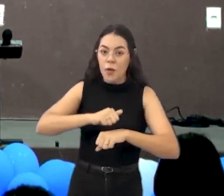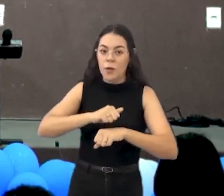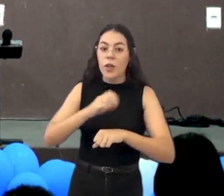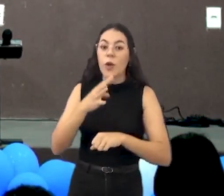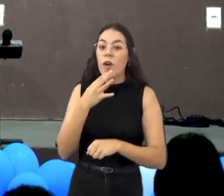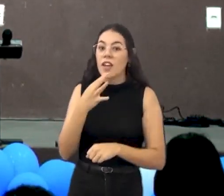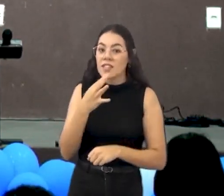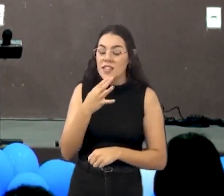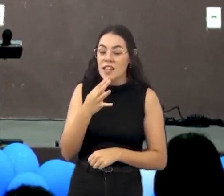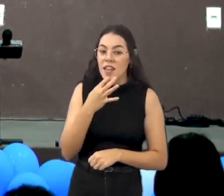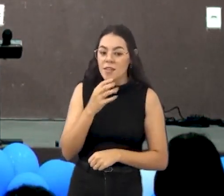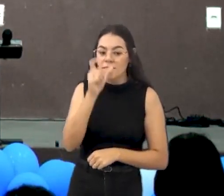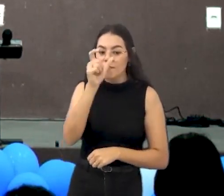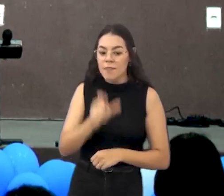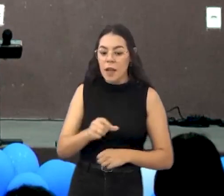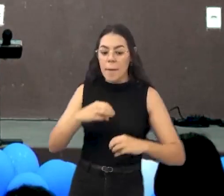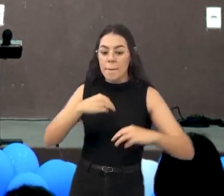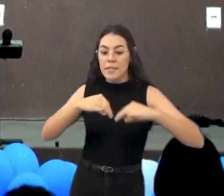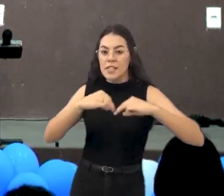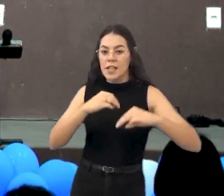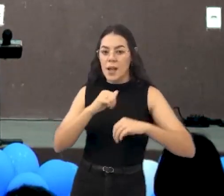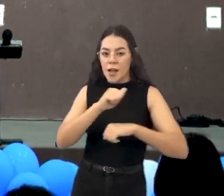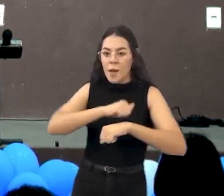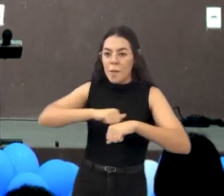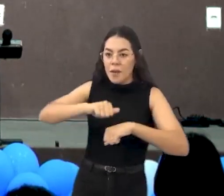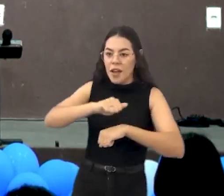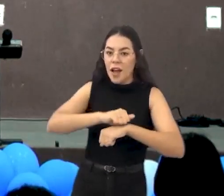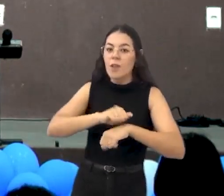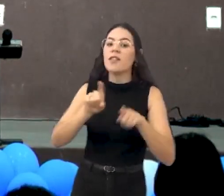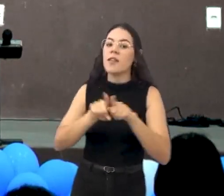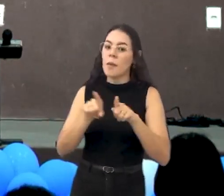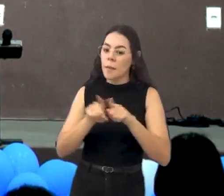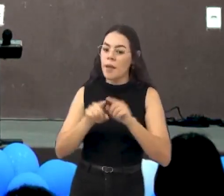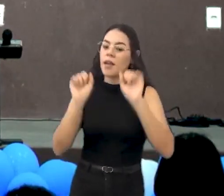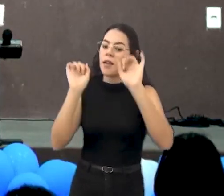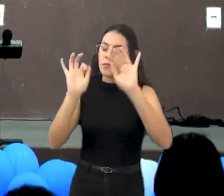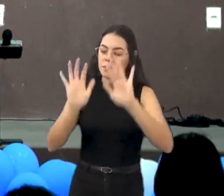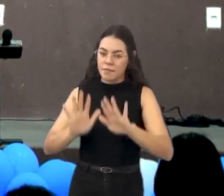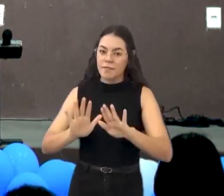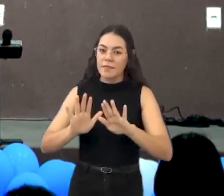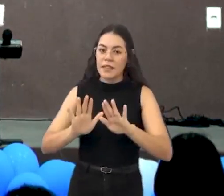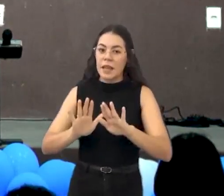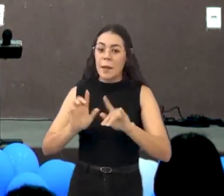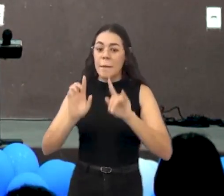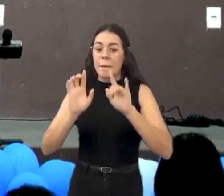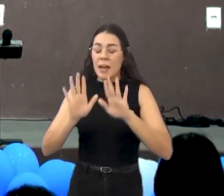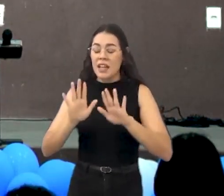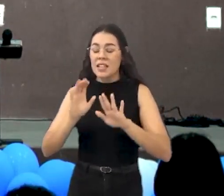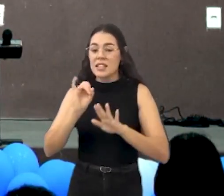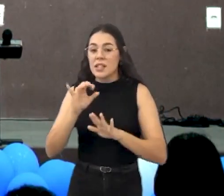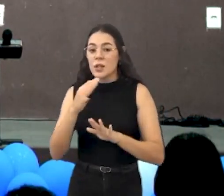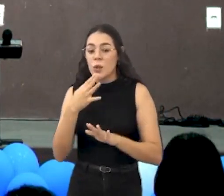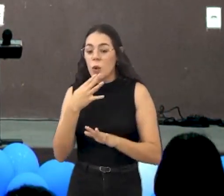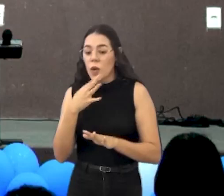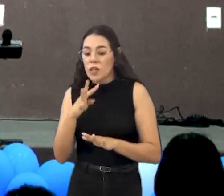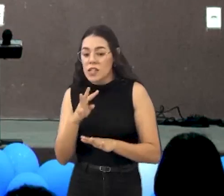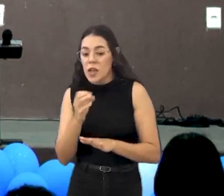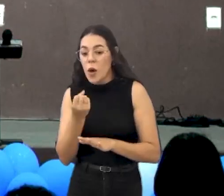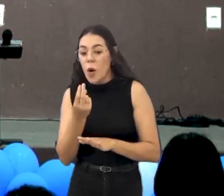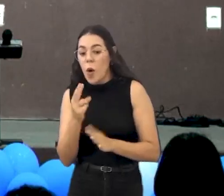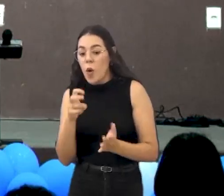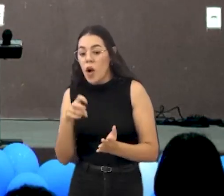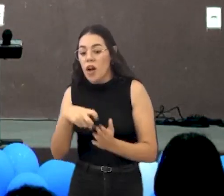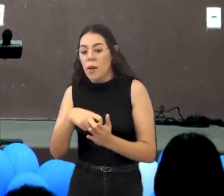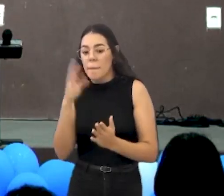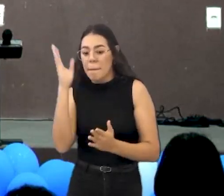reconhecessem a missão divina de Abraão, seriam abençoados. E aqueles que não reconhecessem ou amaldiçoassem